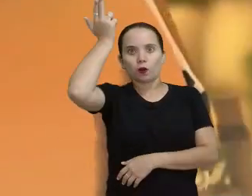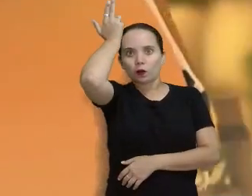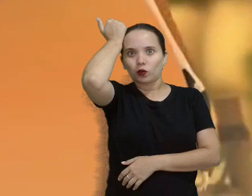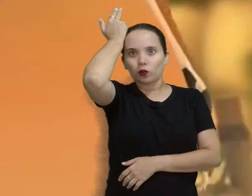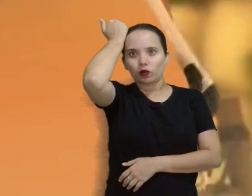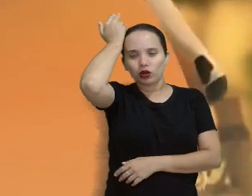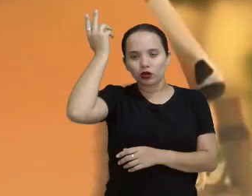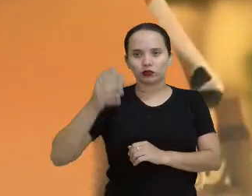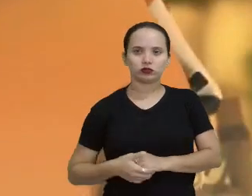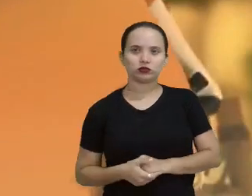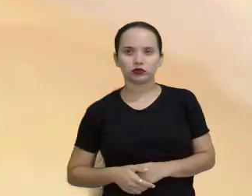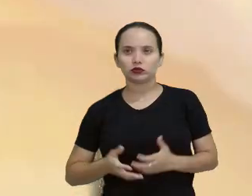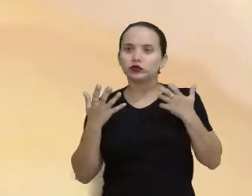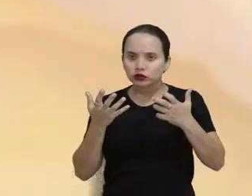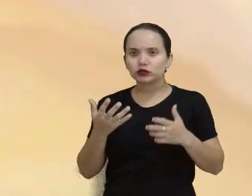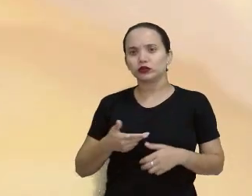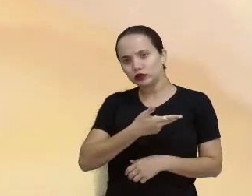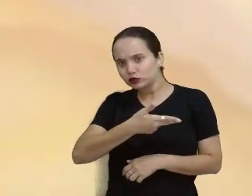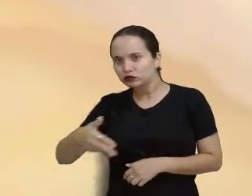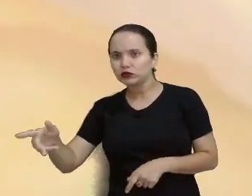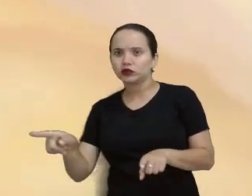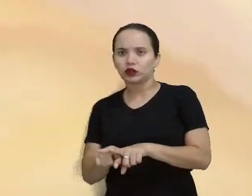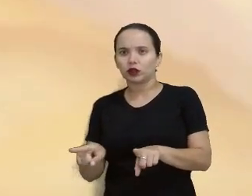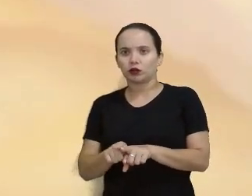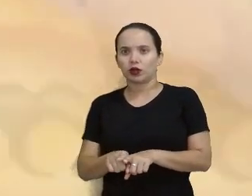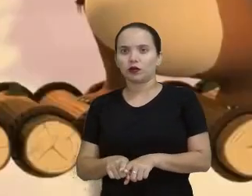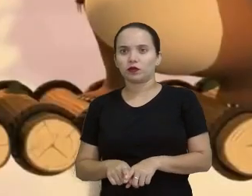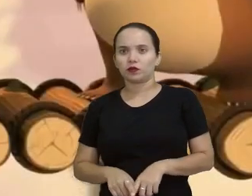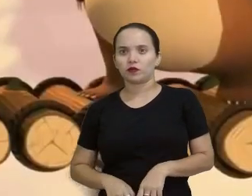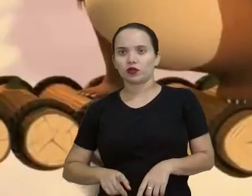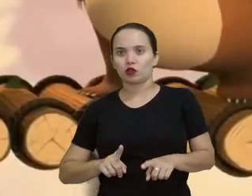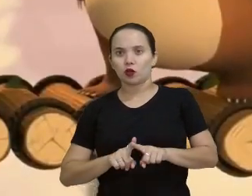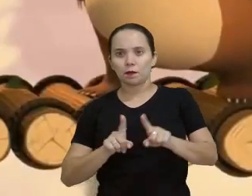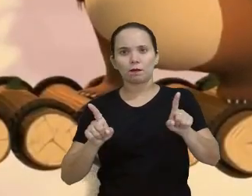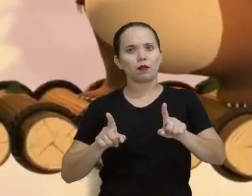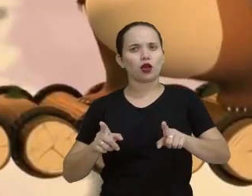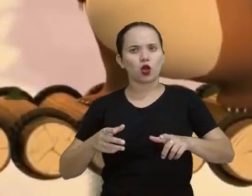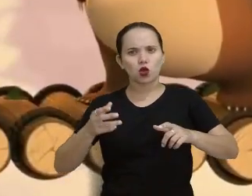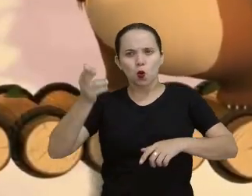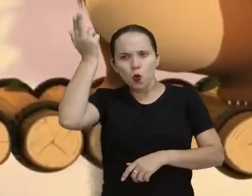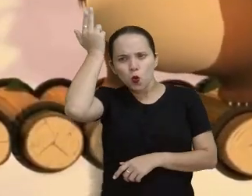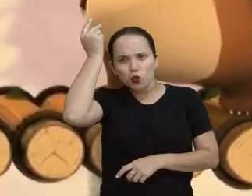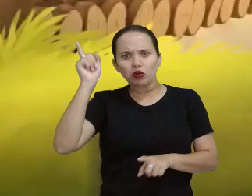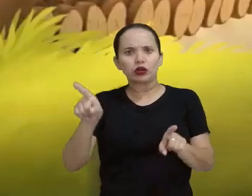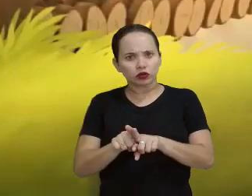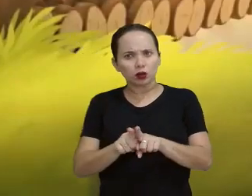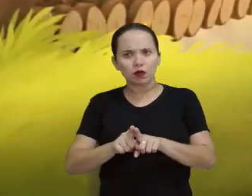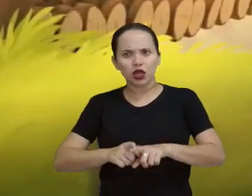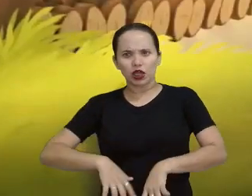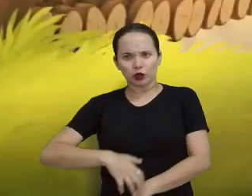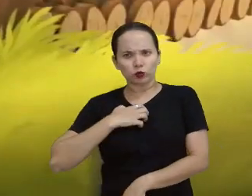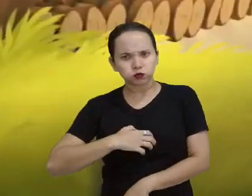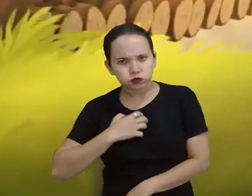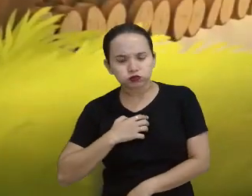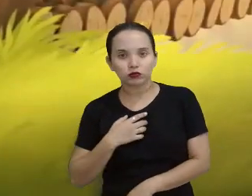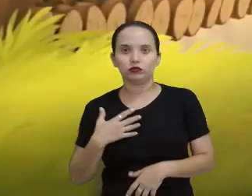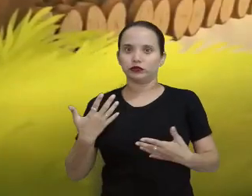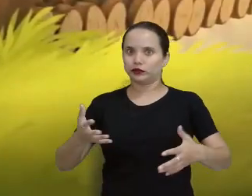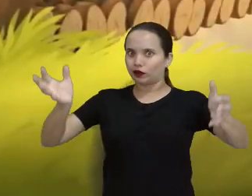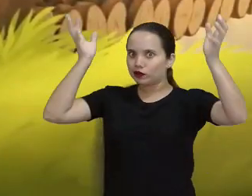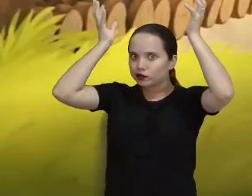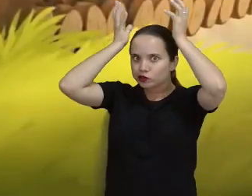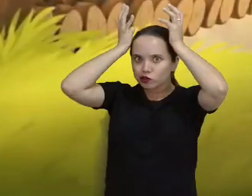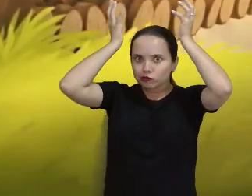Abelardo aí, ó, querendo passar também. Mas o coelho também é zangadinho, ó. Olha Nervoso. como é que o Alce resolveu. O alce também já tá